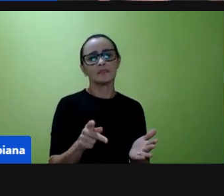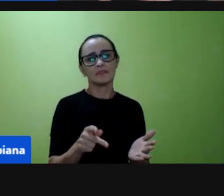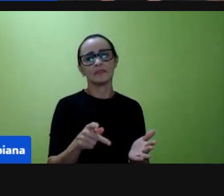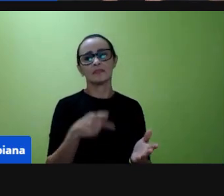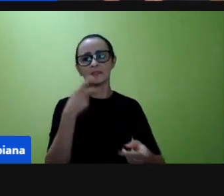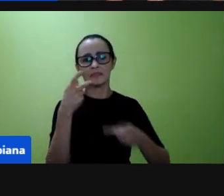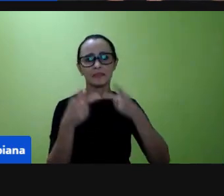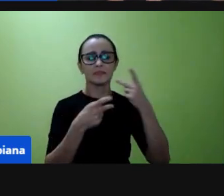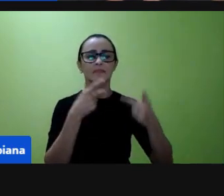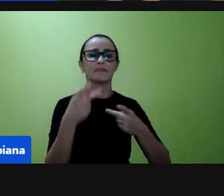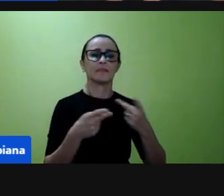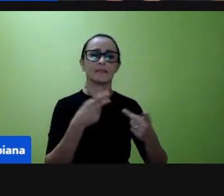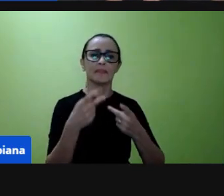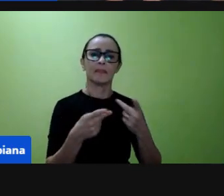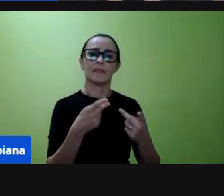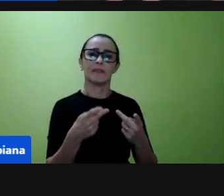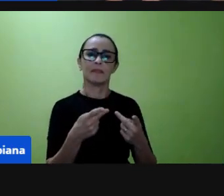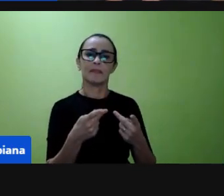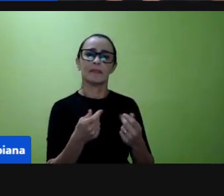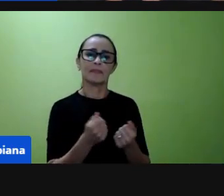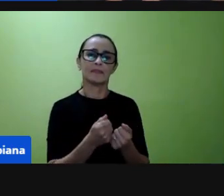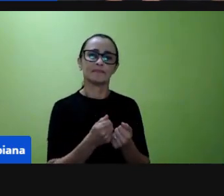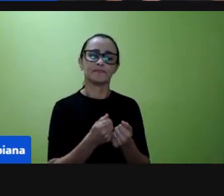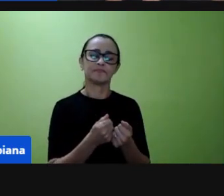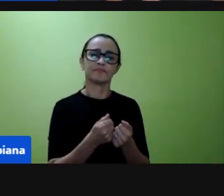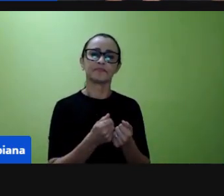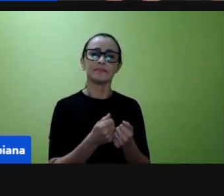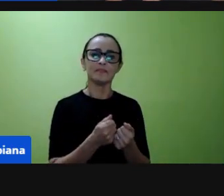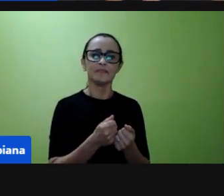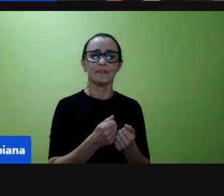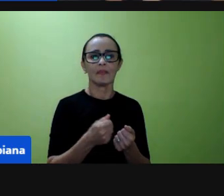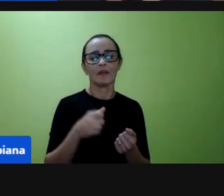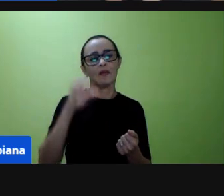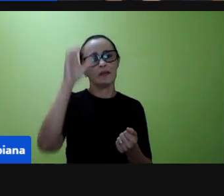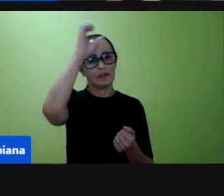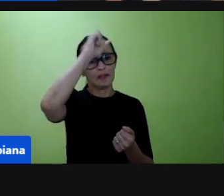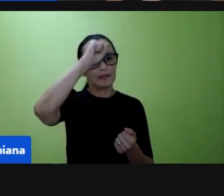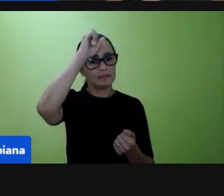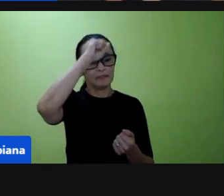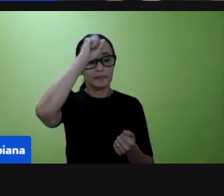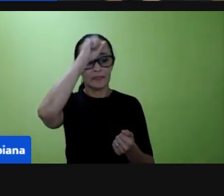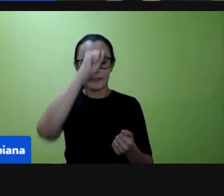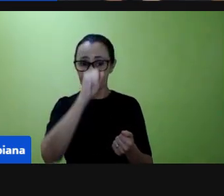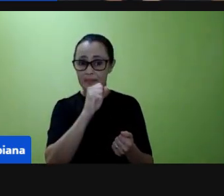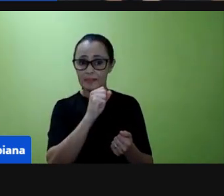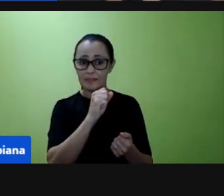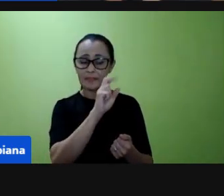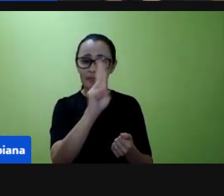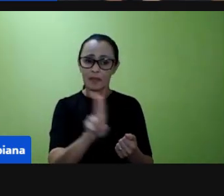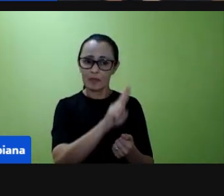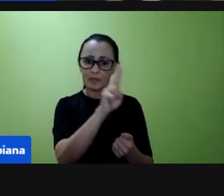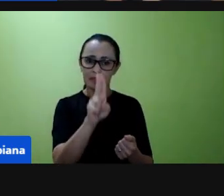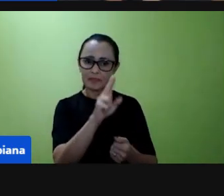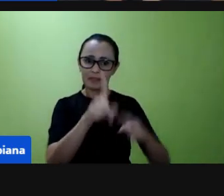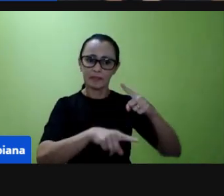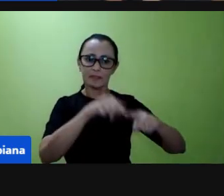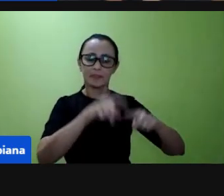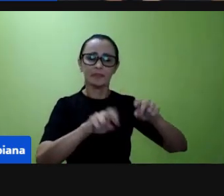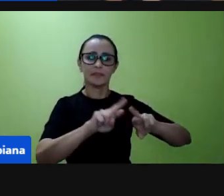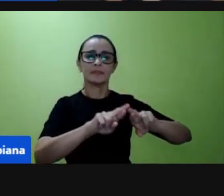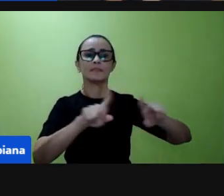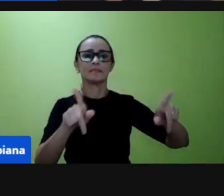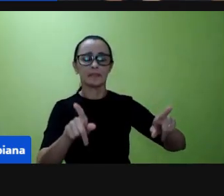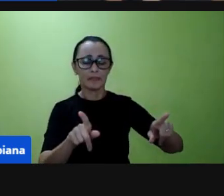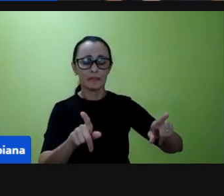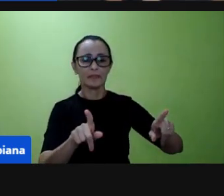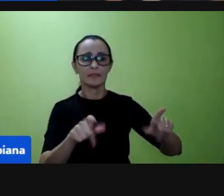disponibilizado para tudo isso. Gente, aprender a mexer numa ferramenta diferente requer tempo, além do que você trabalha dentro da